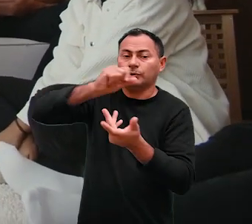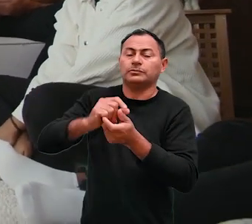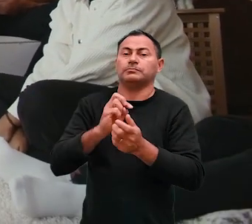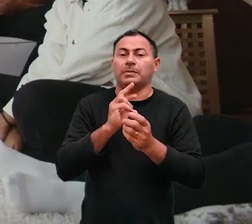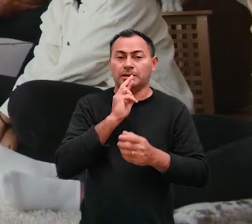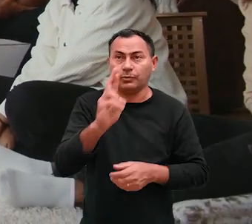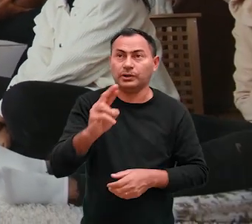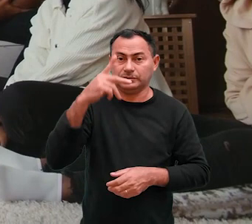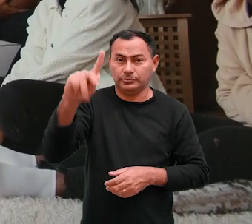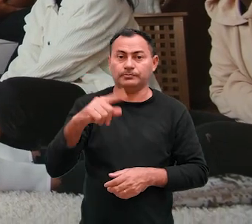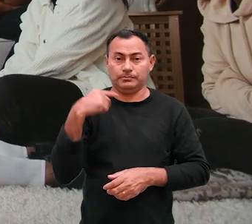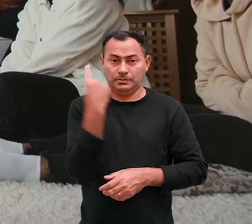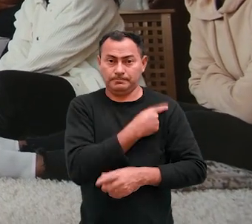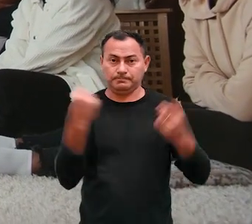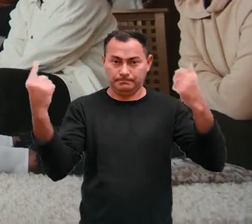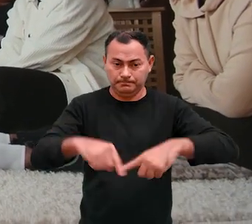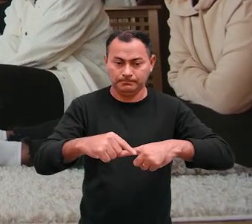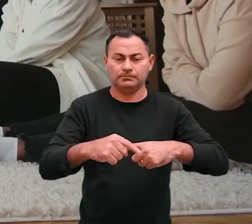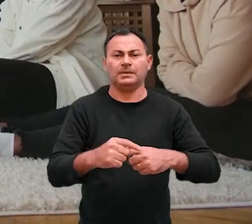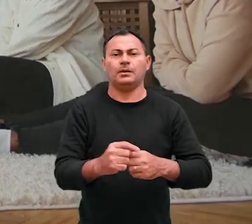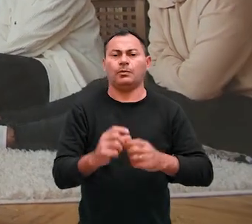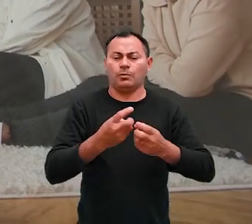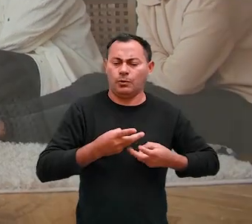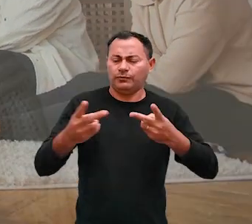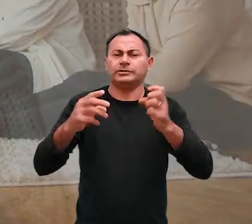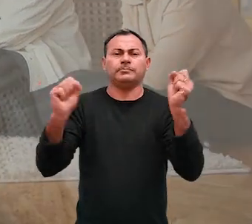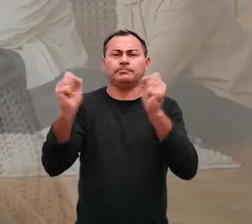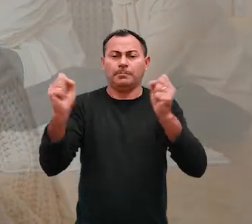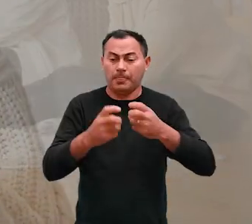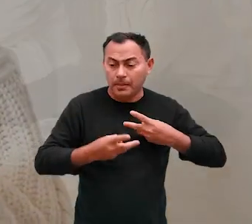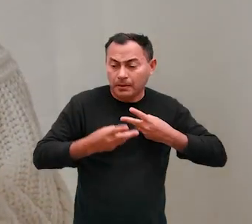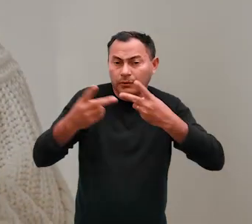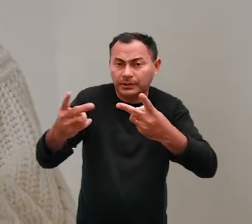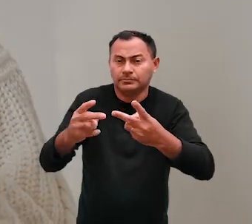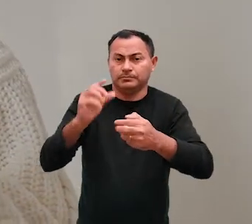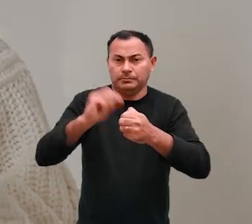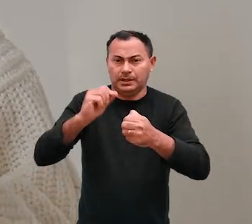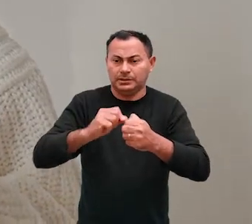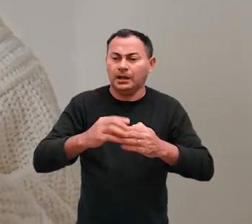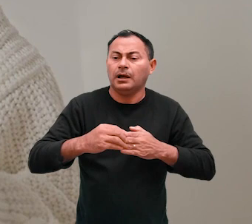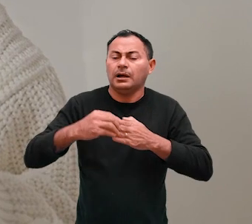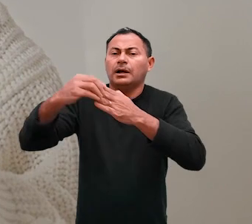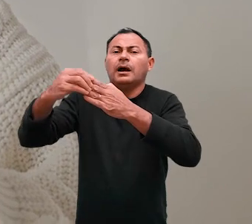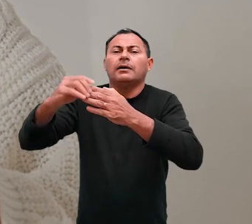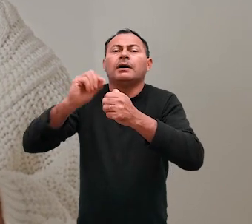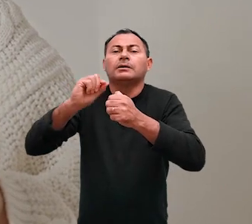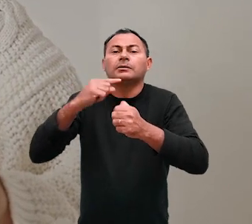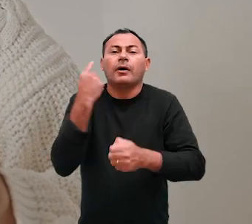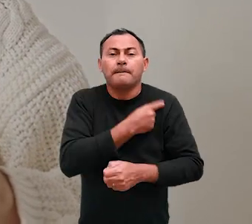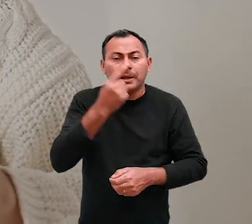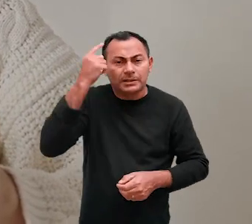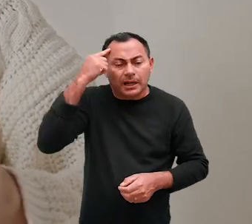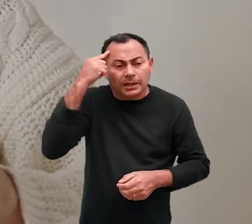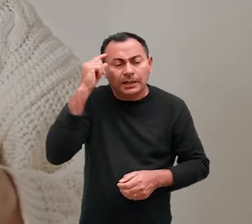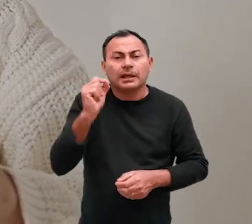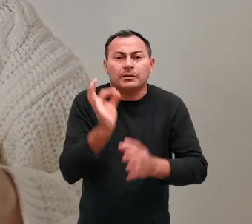sua solução, somos desafiados com um convite maravilhoso. Um convite que o leva a pensar sobre que tipo